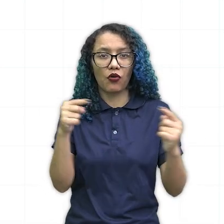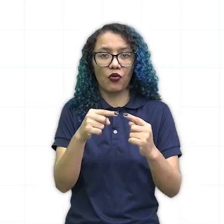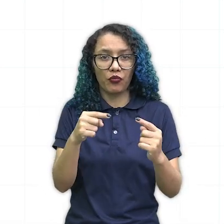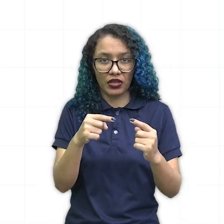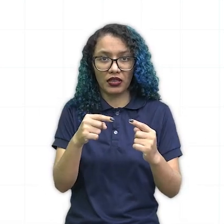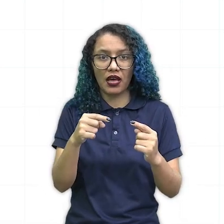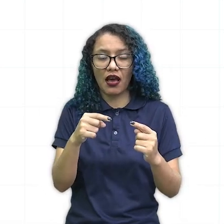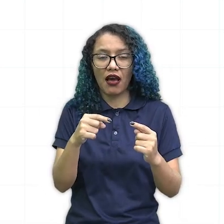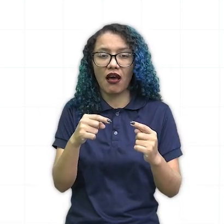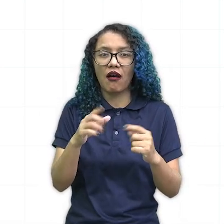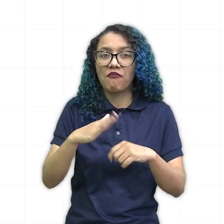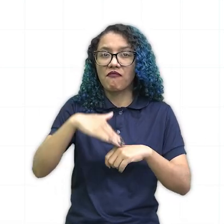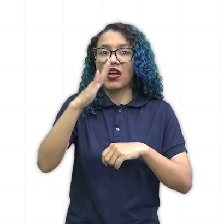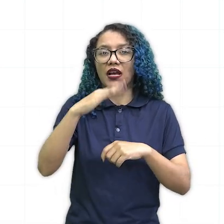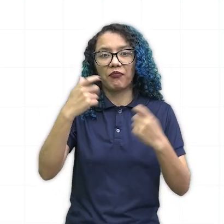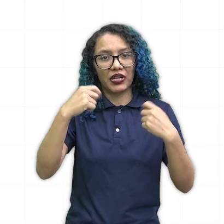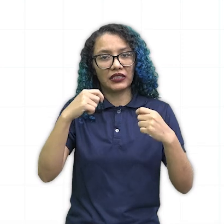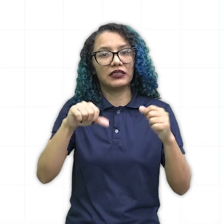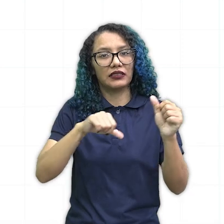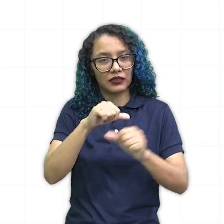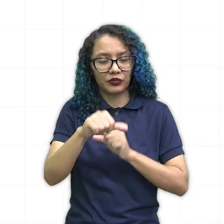precisamos, né, fazer alterações.